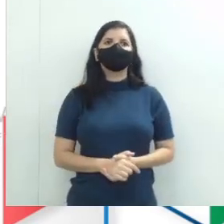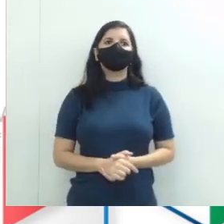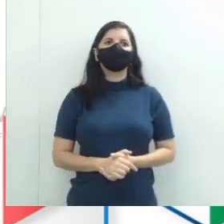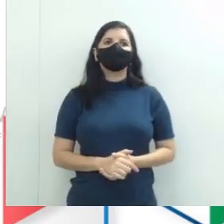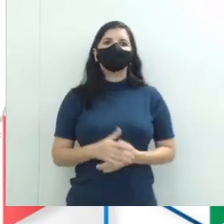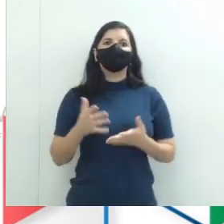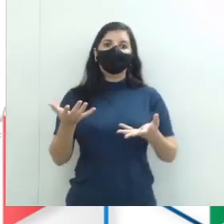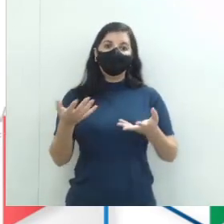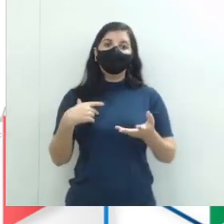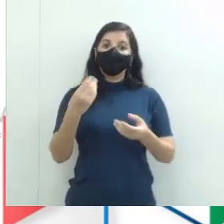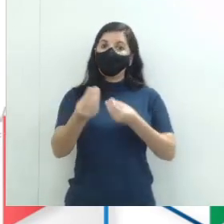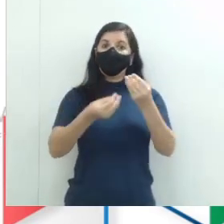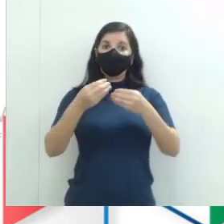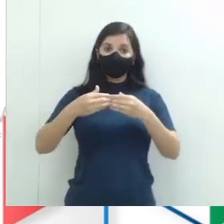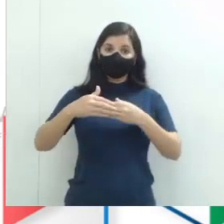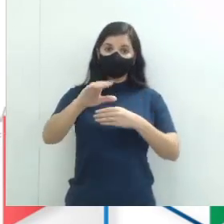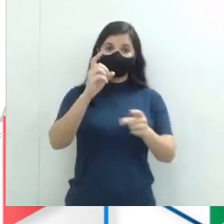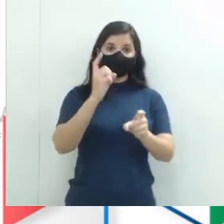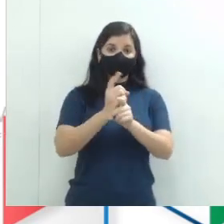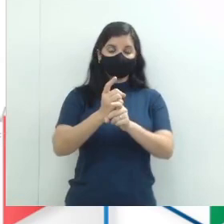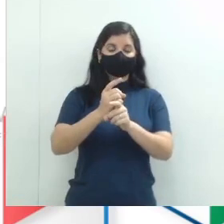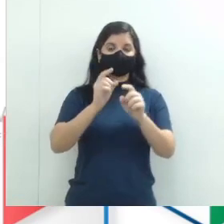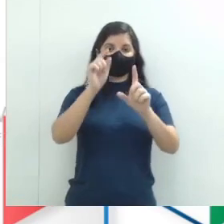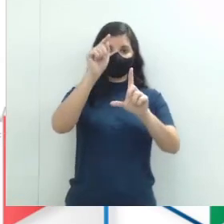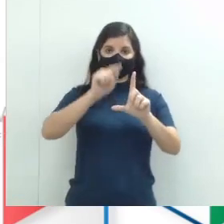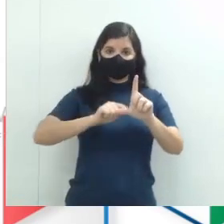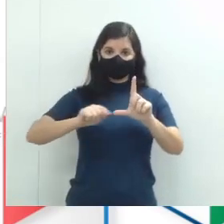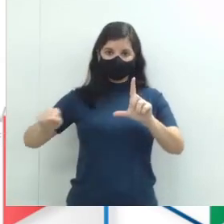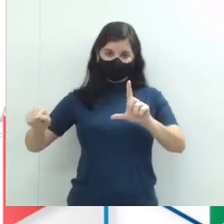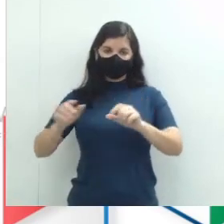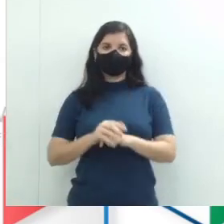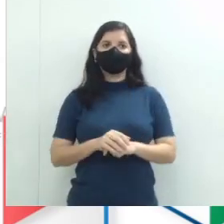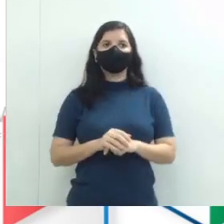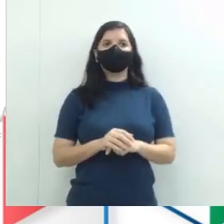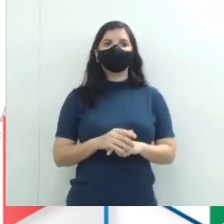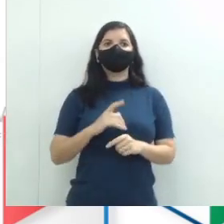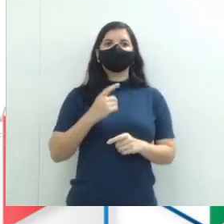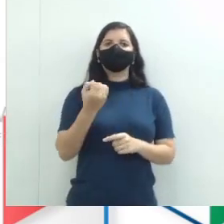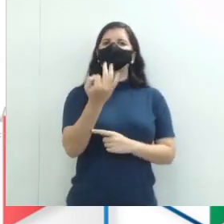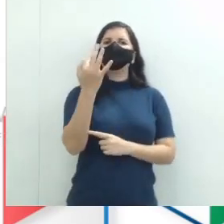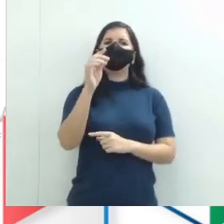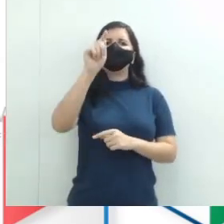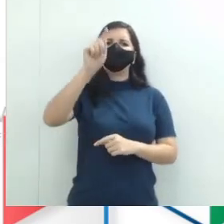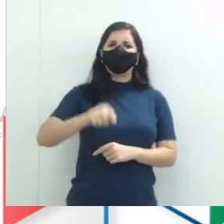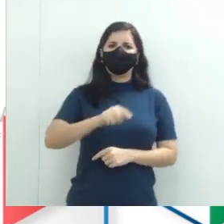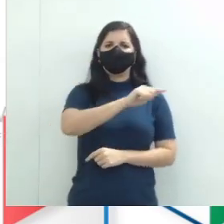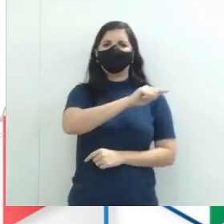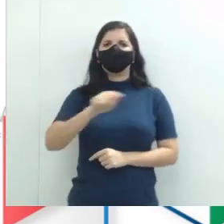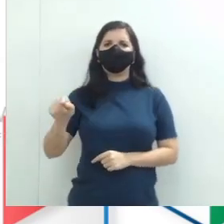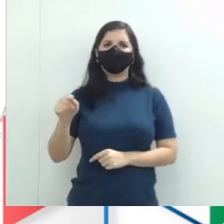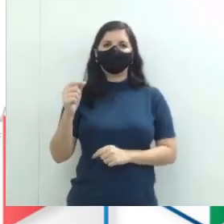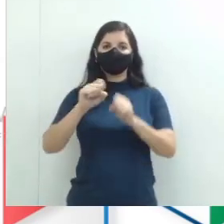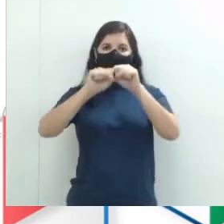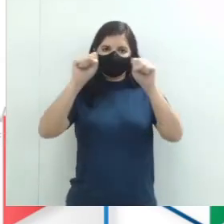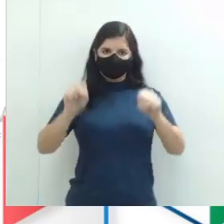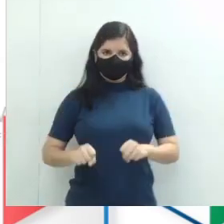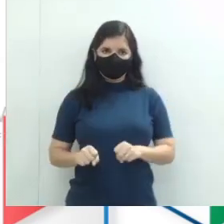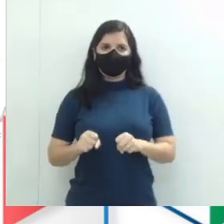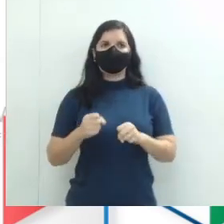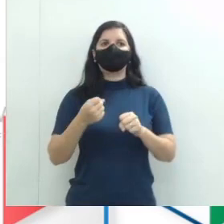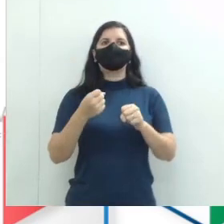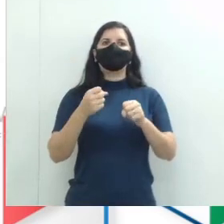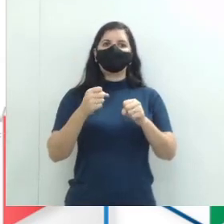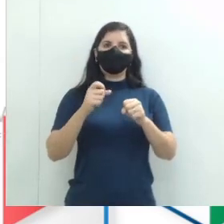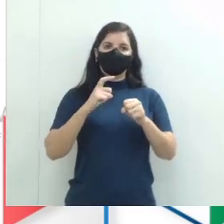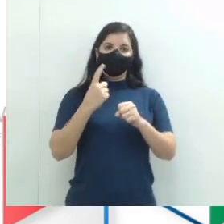ver isso como acontece no plano cartesiano. Quando as retas correspondentes a essas equações do sistema de